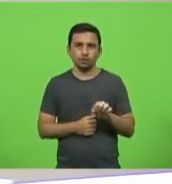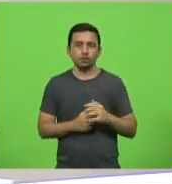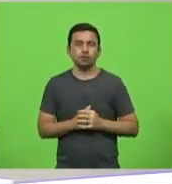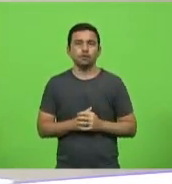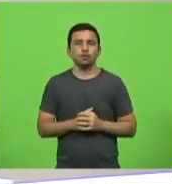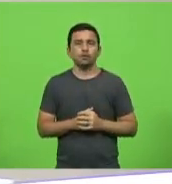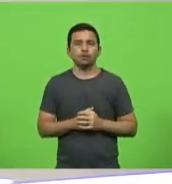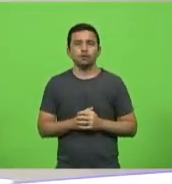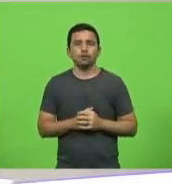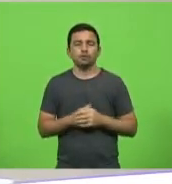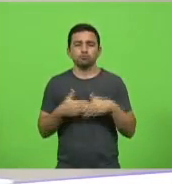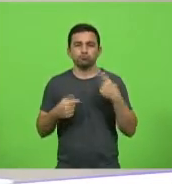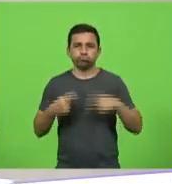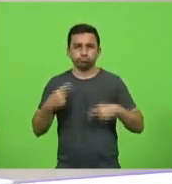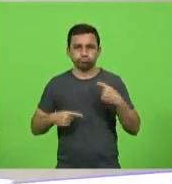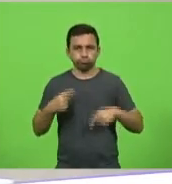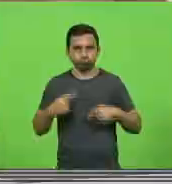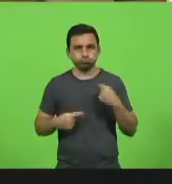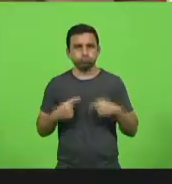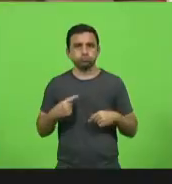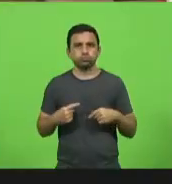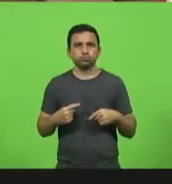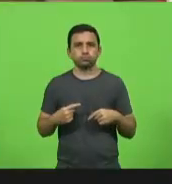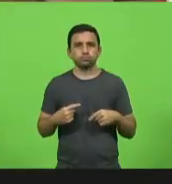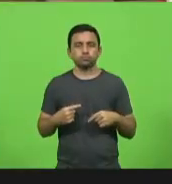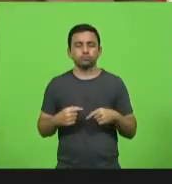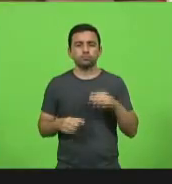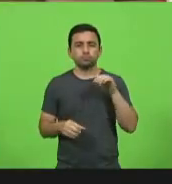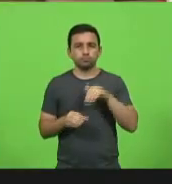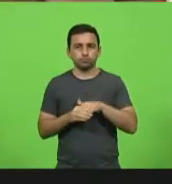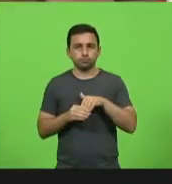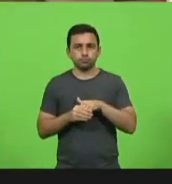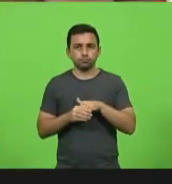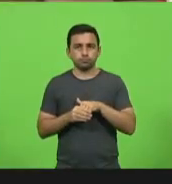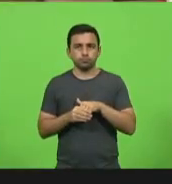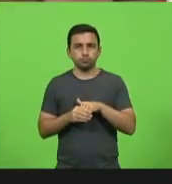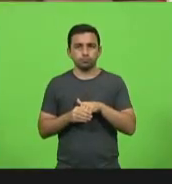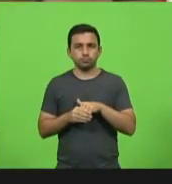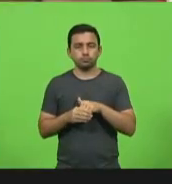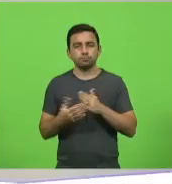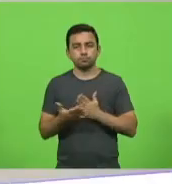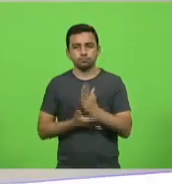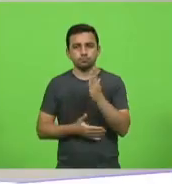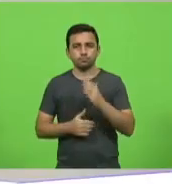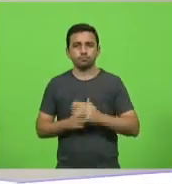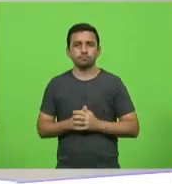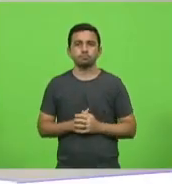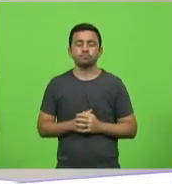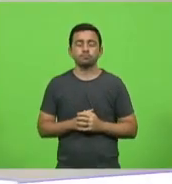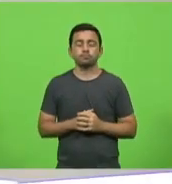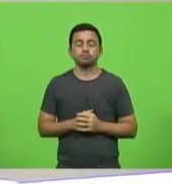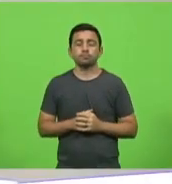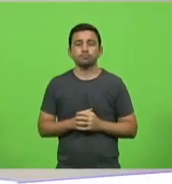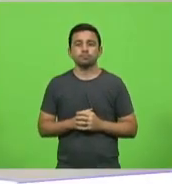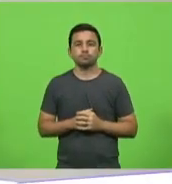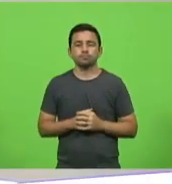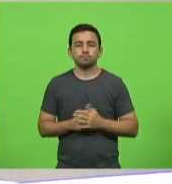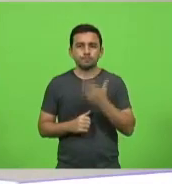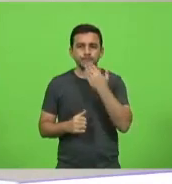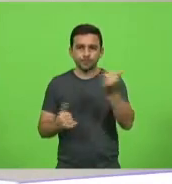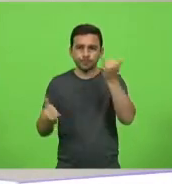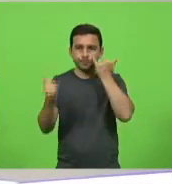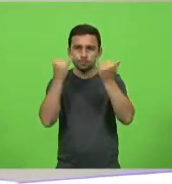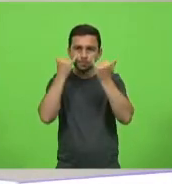Em discussão, em votação, aprovado. Pedido de